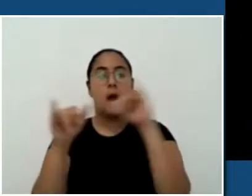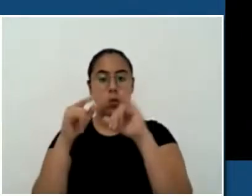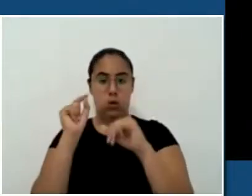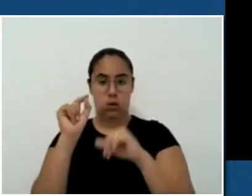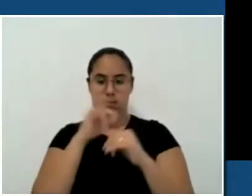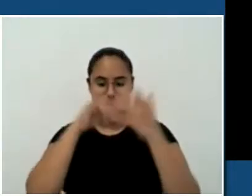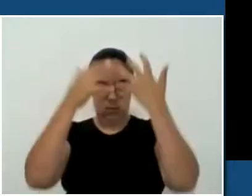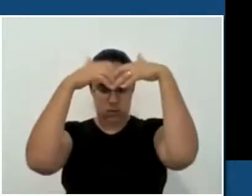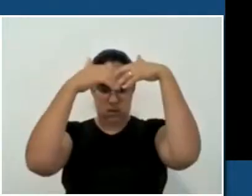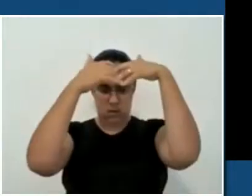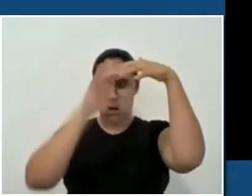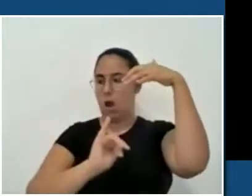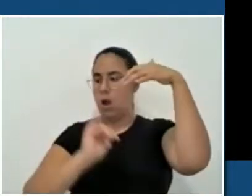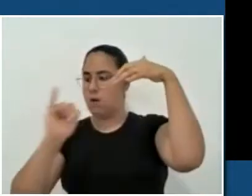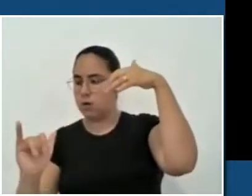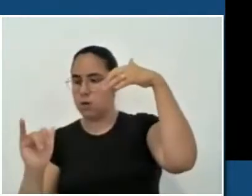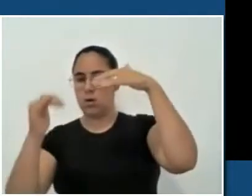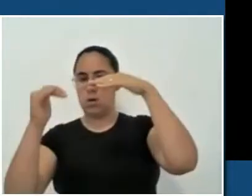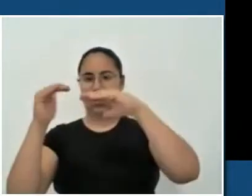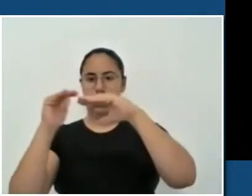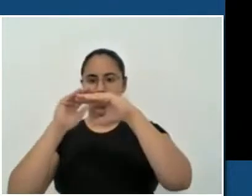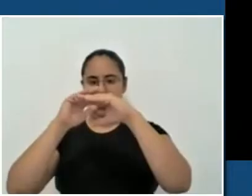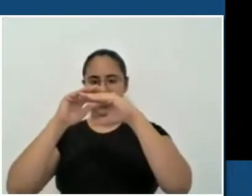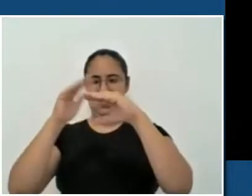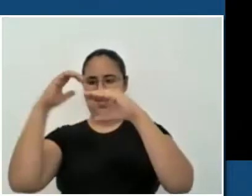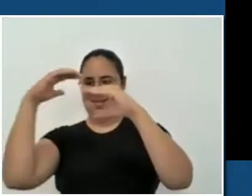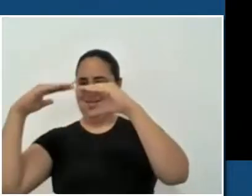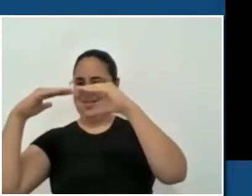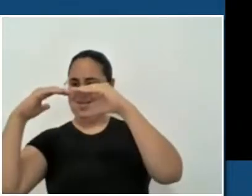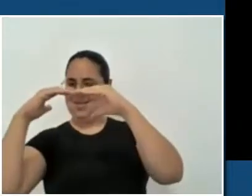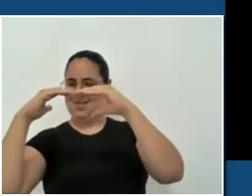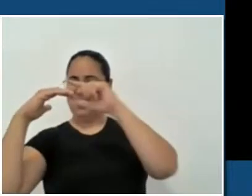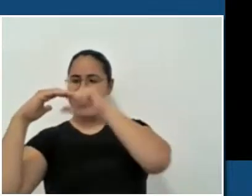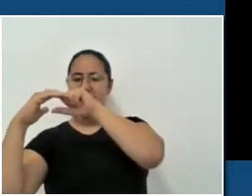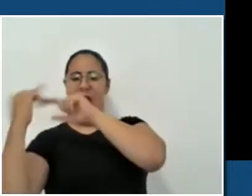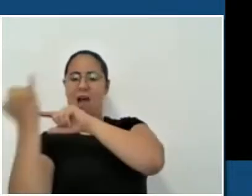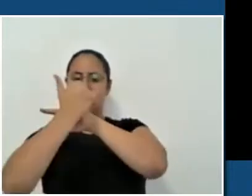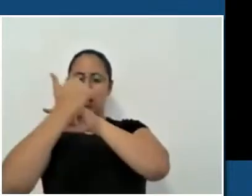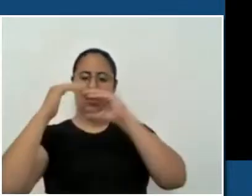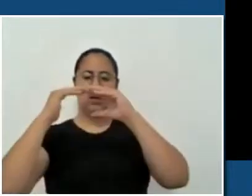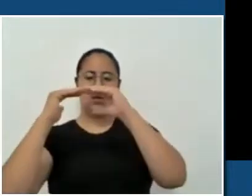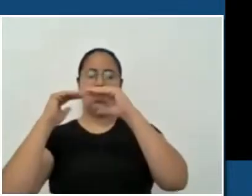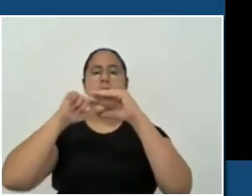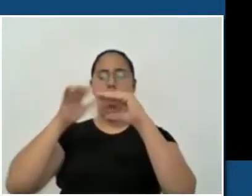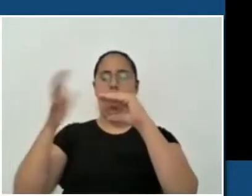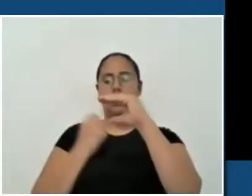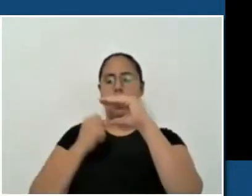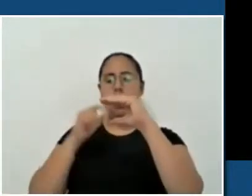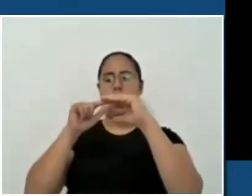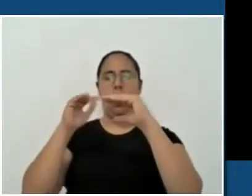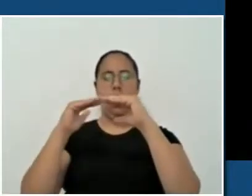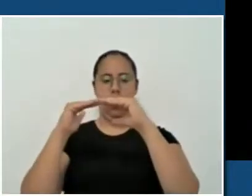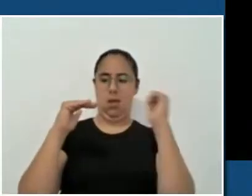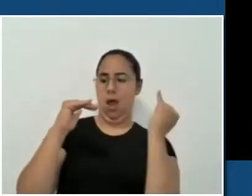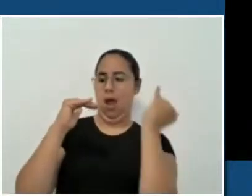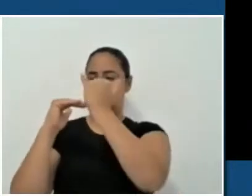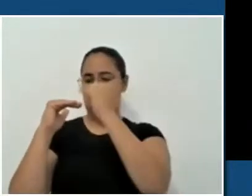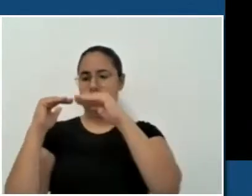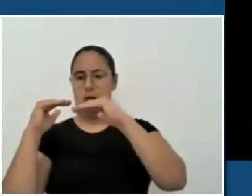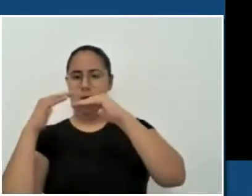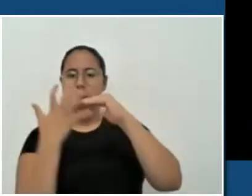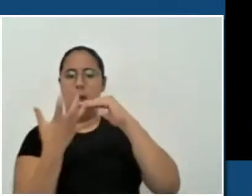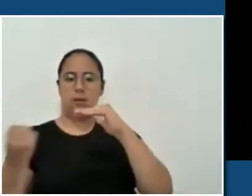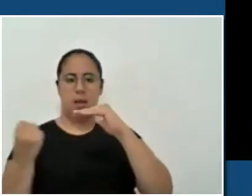parte posterior do cérebro. Eles estariam reduzidos tanto no indivíduo que tem TEA e TDAH, assim como o corpo caloso também